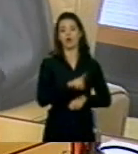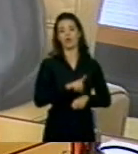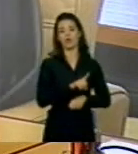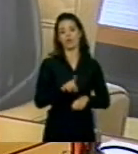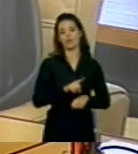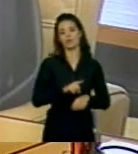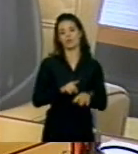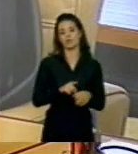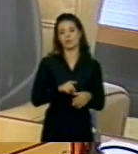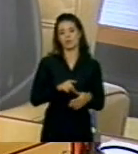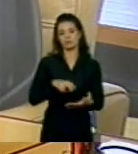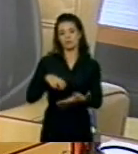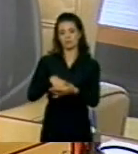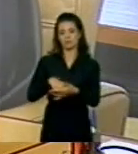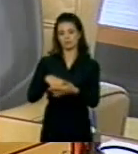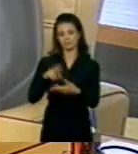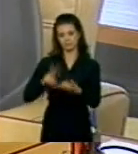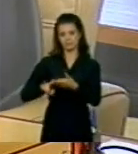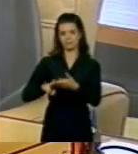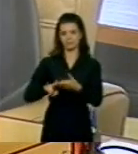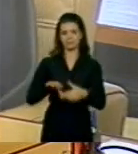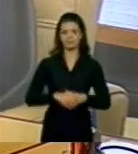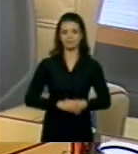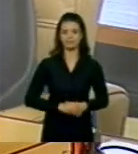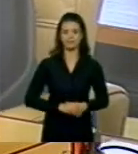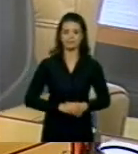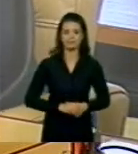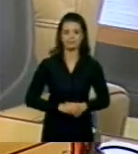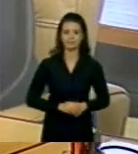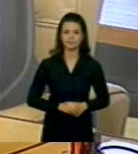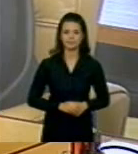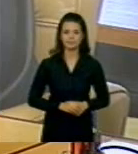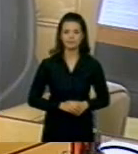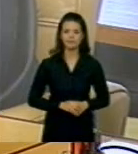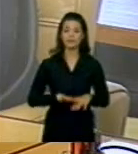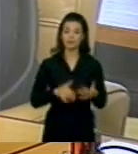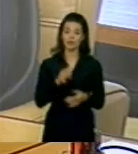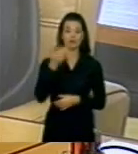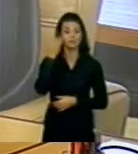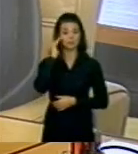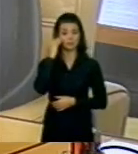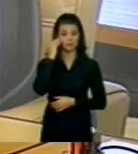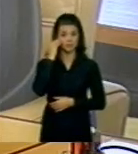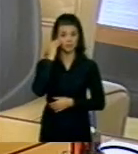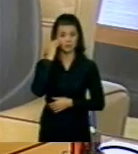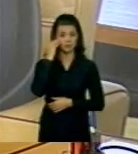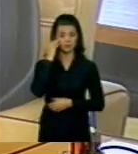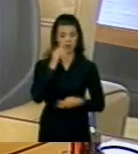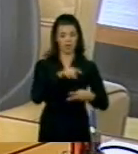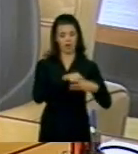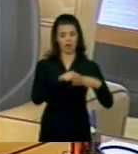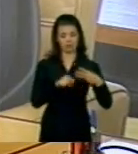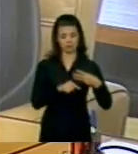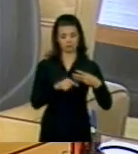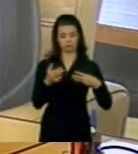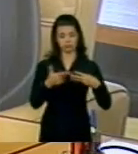parlamentar ou de parlamentar federal. Pois bem, entendo que a compreensão adequada desses três